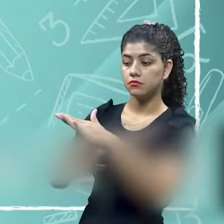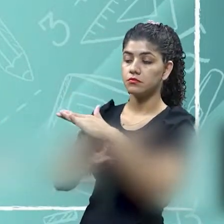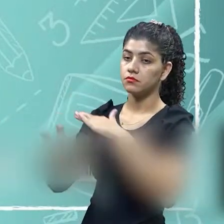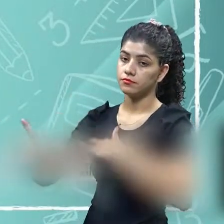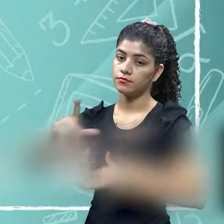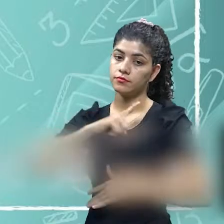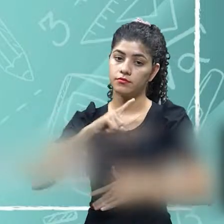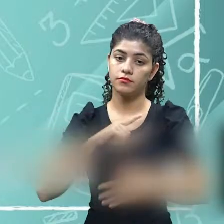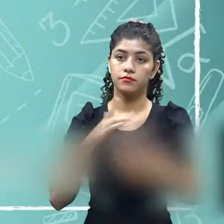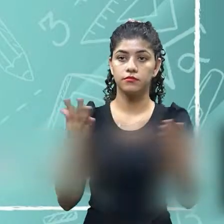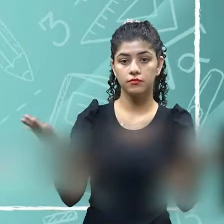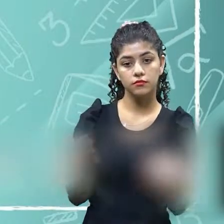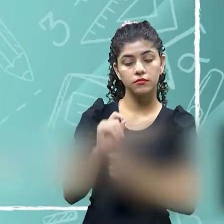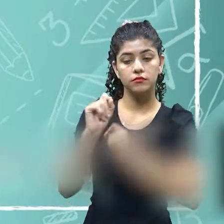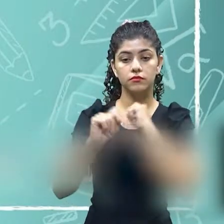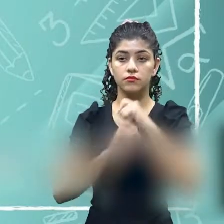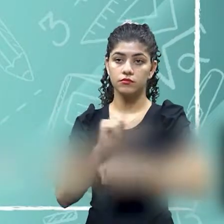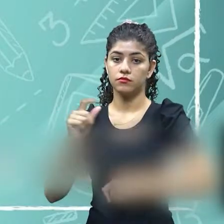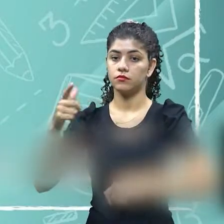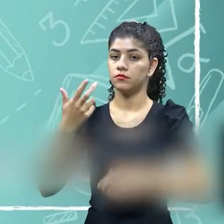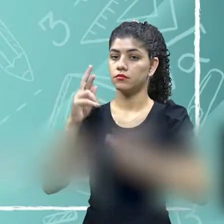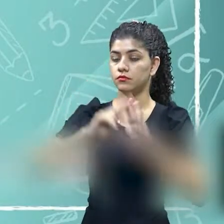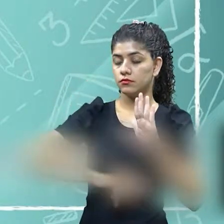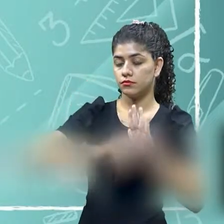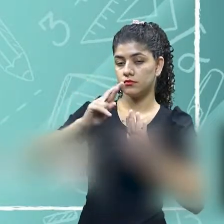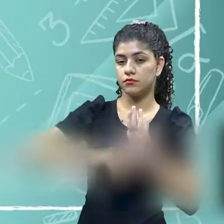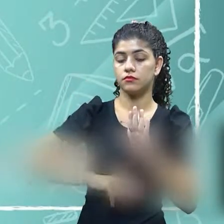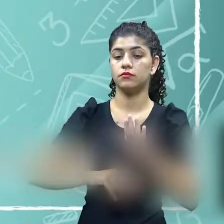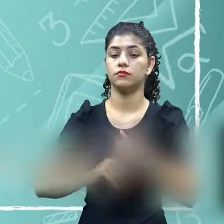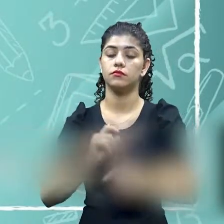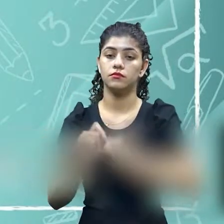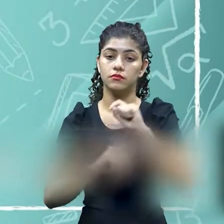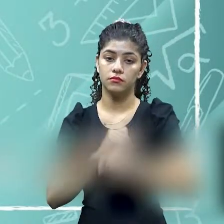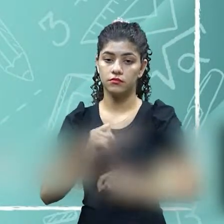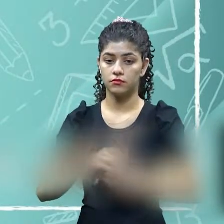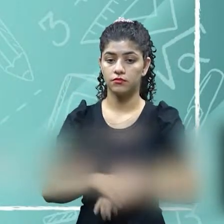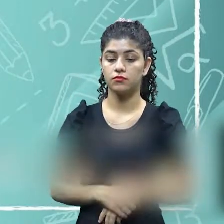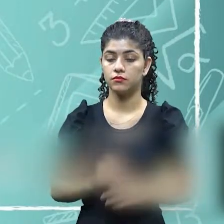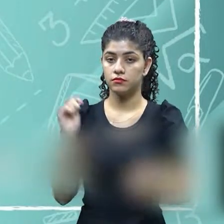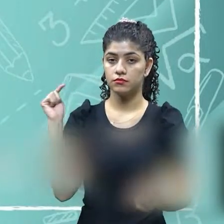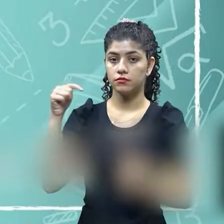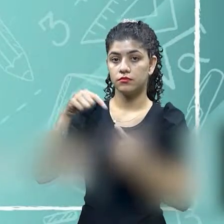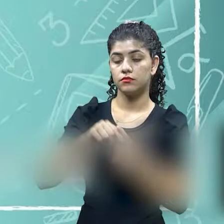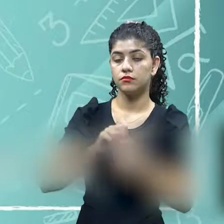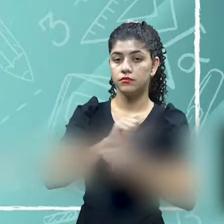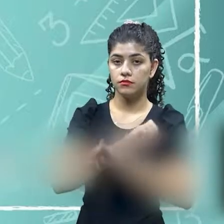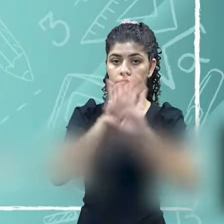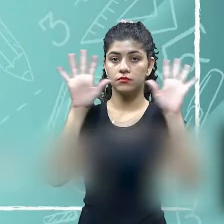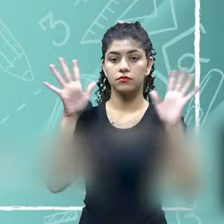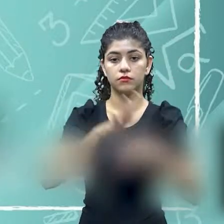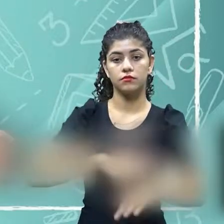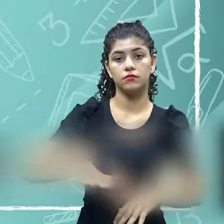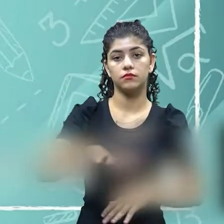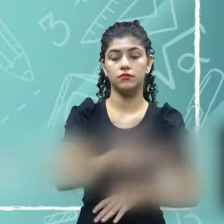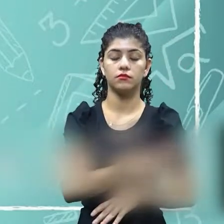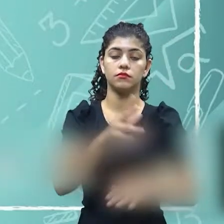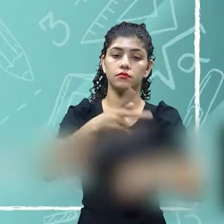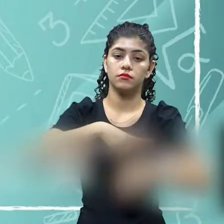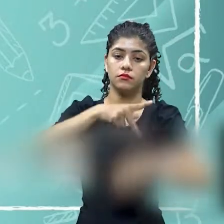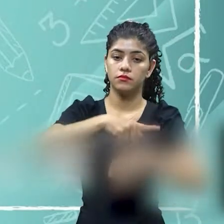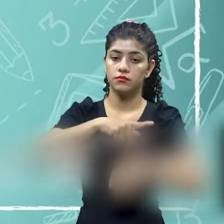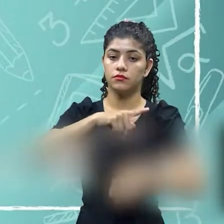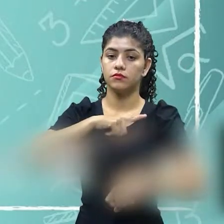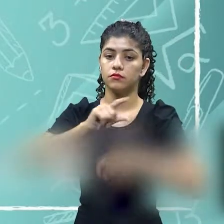e exportados. Já não é estabelecida uma regra perante a isso. Ou seja, de forma bem objetiva, aquela zona